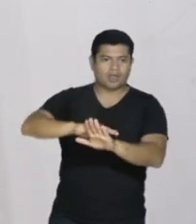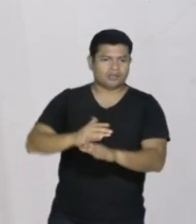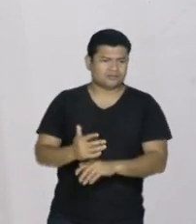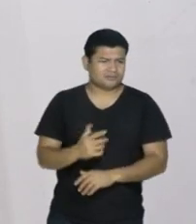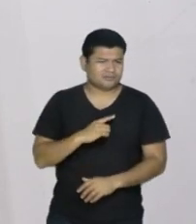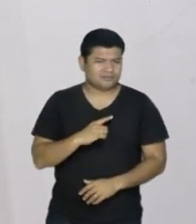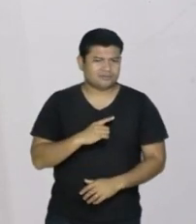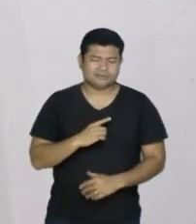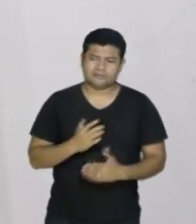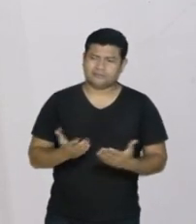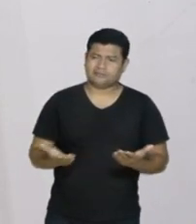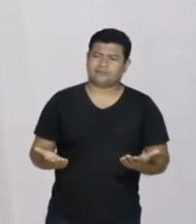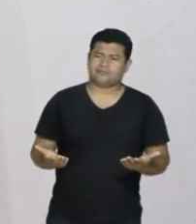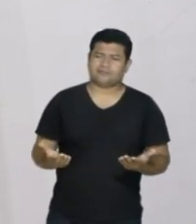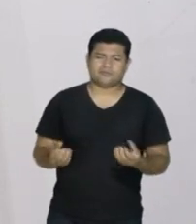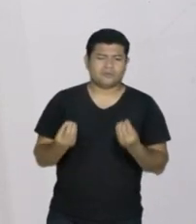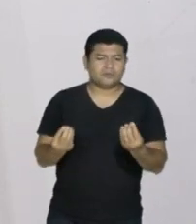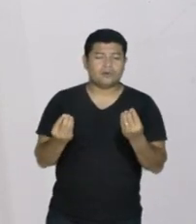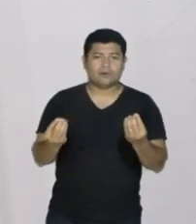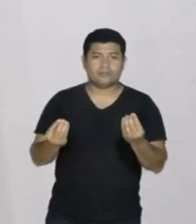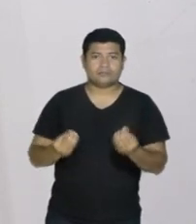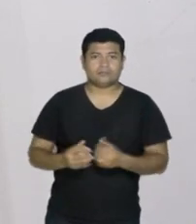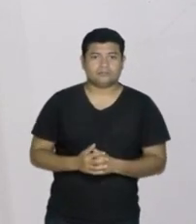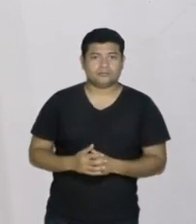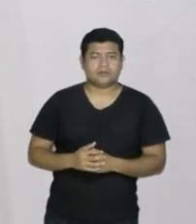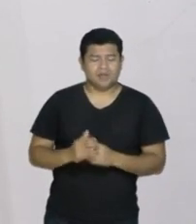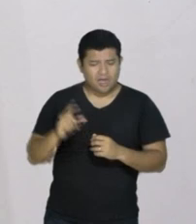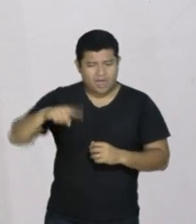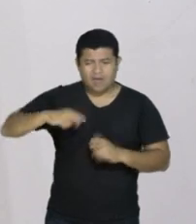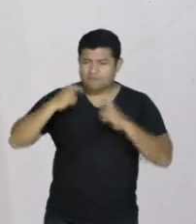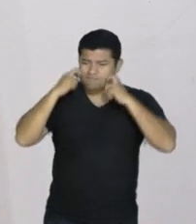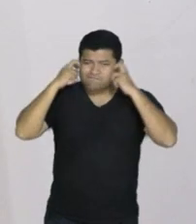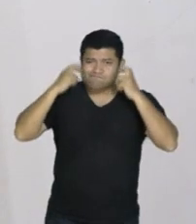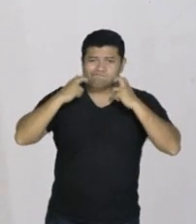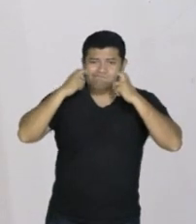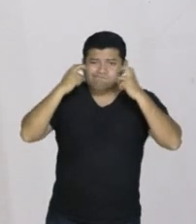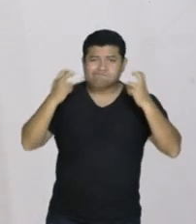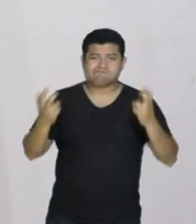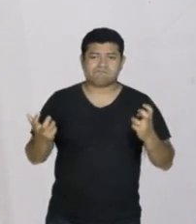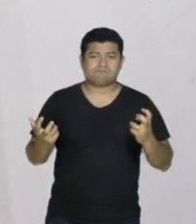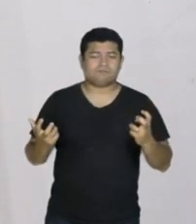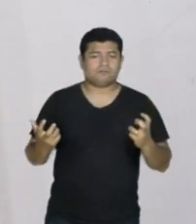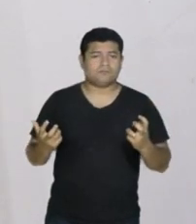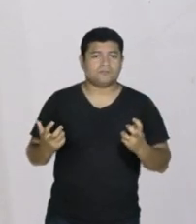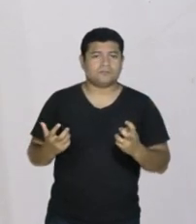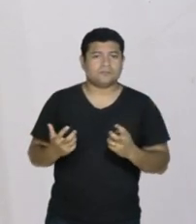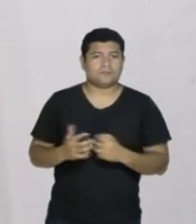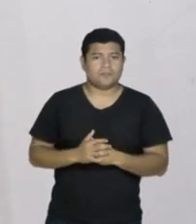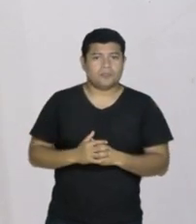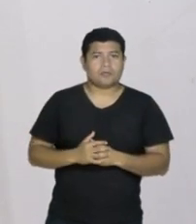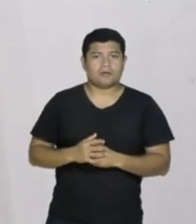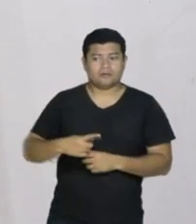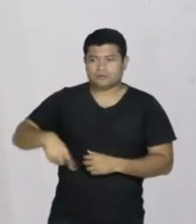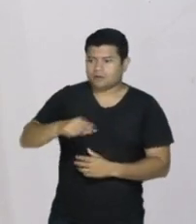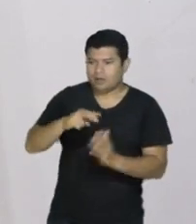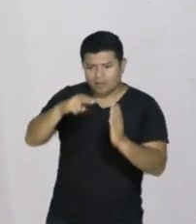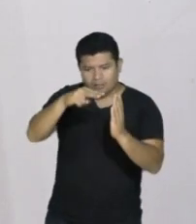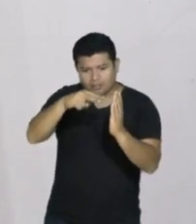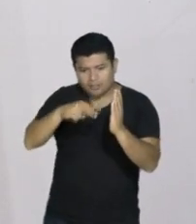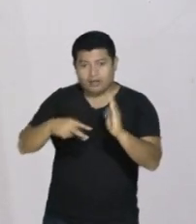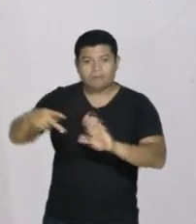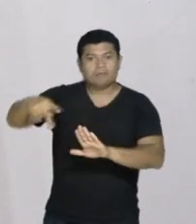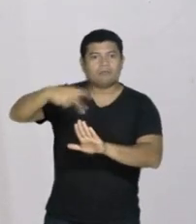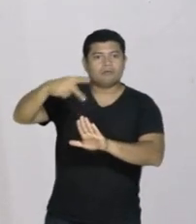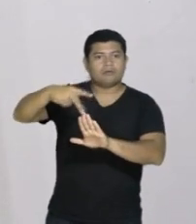dessa gente É uma vergonha é uma vergonha ter que ler uma portaria